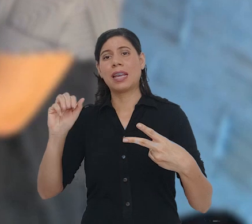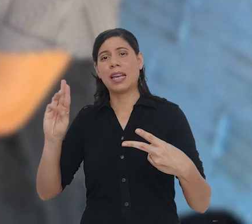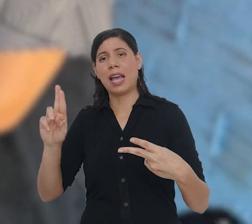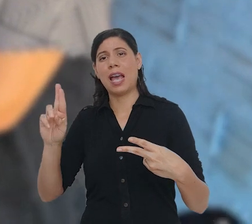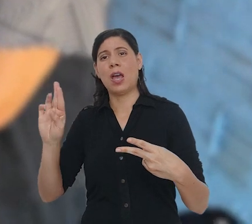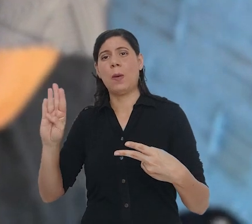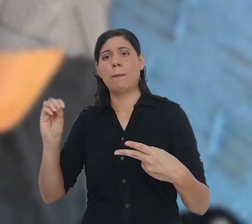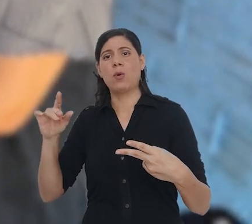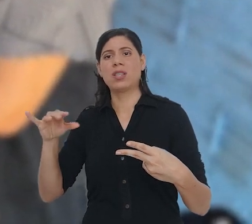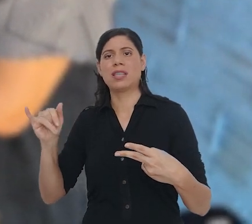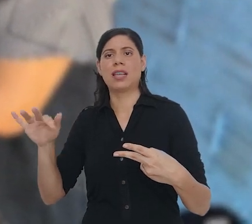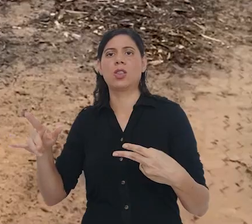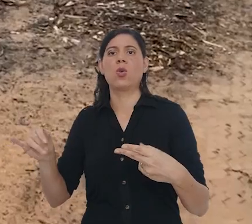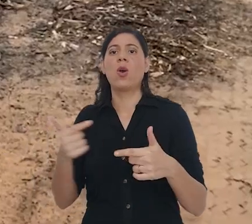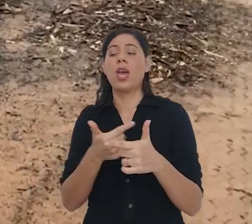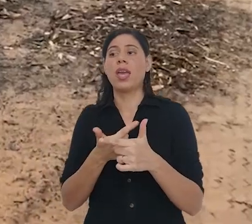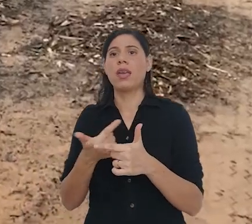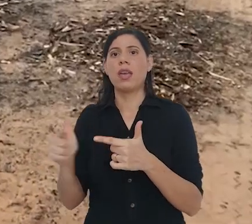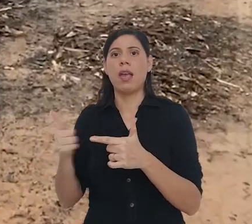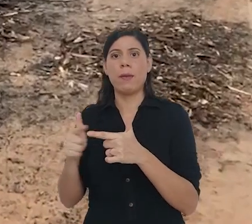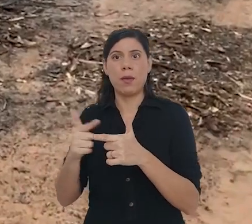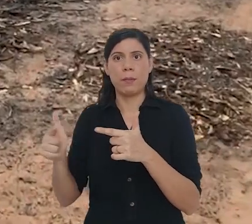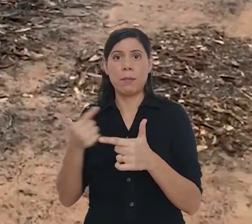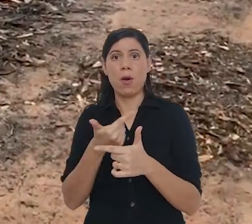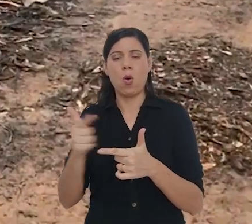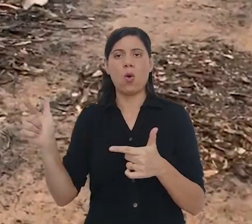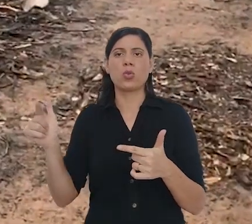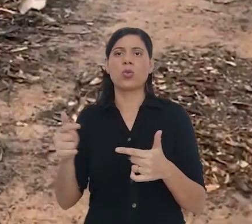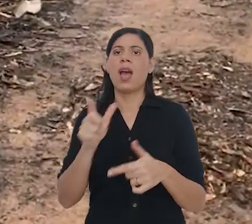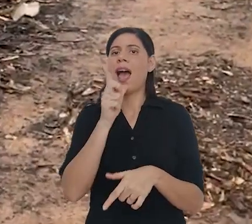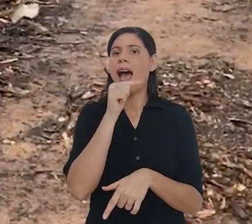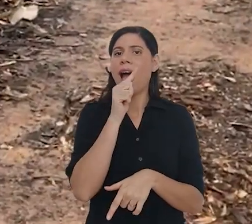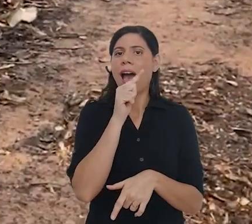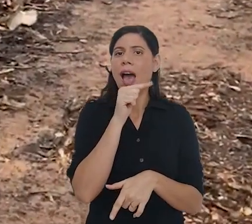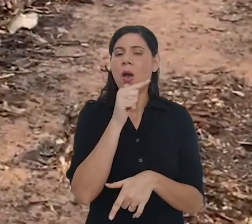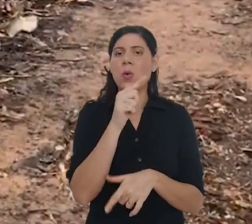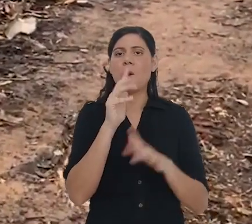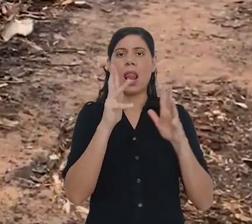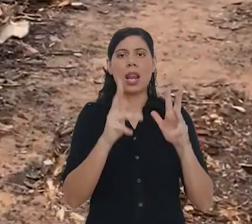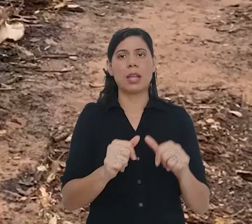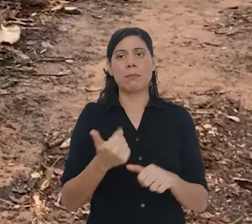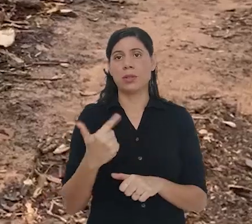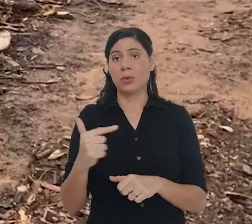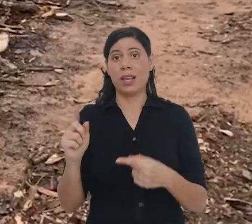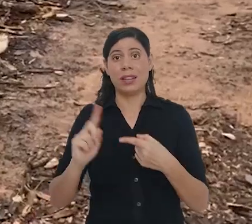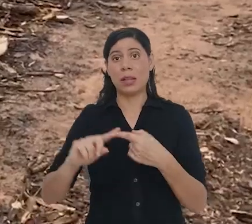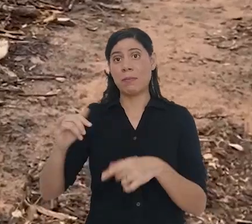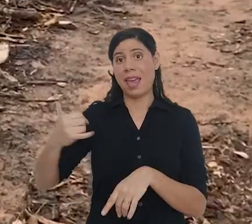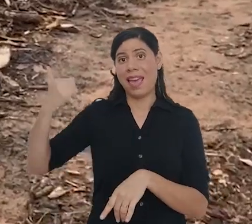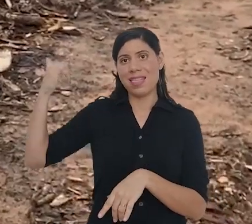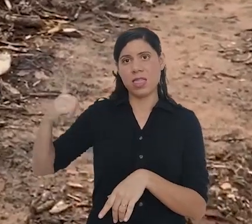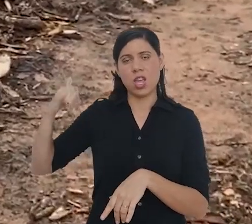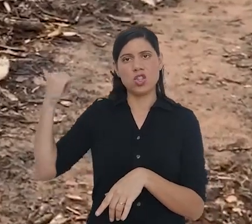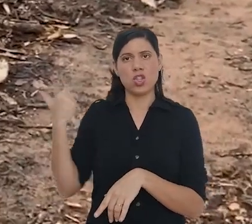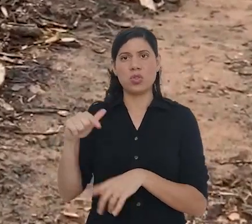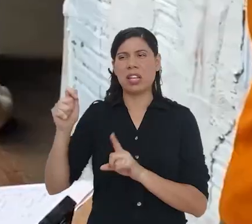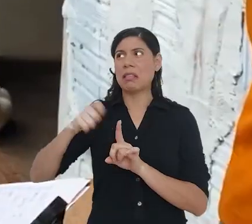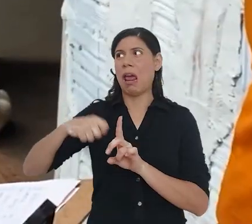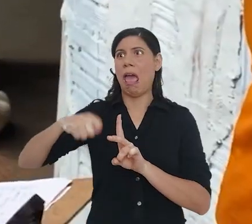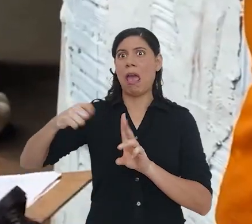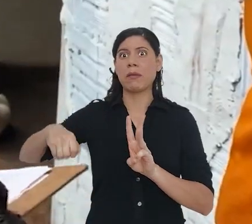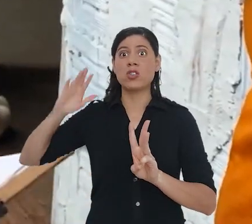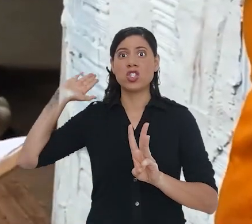além de diversas irregularidades. Não havia água potável para o consumo e nem energia elétrica há pelo menos 3